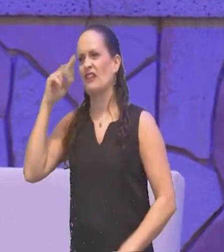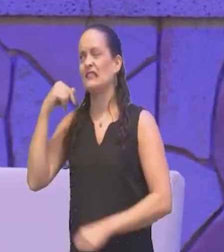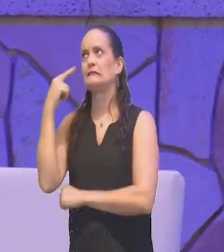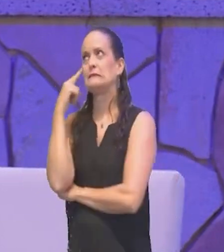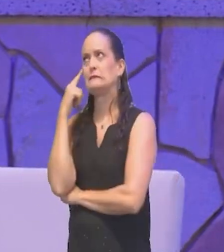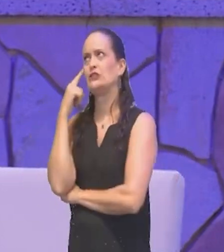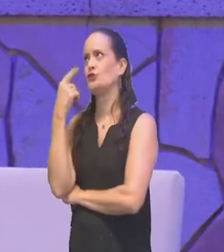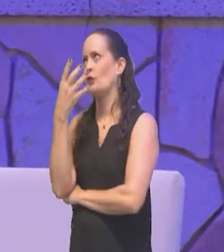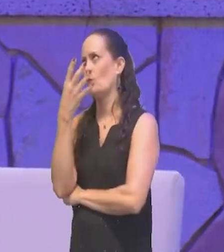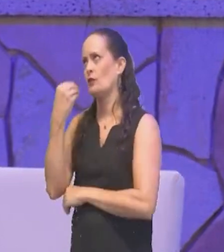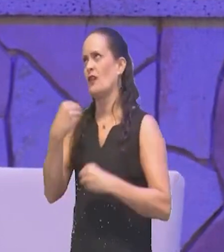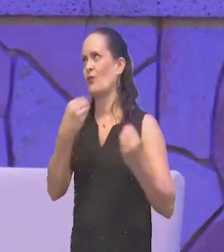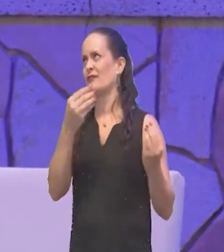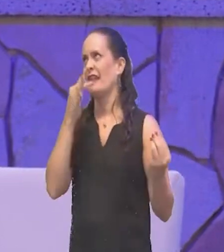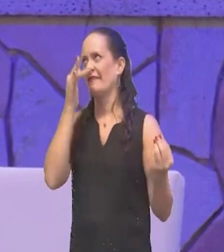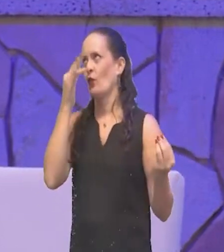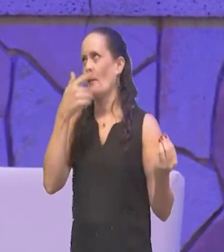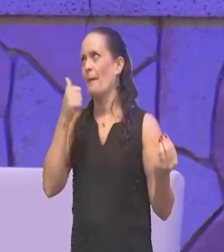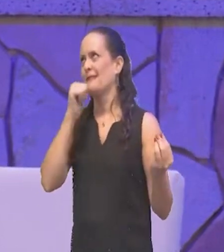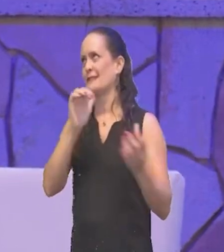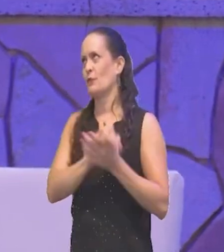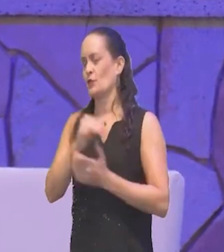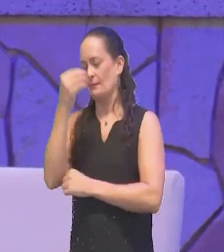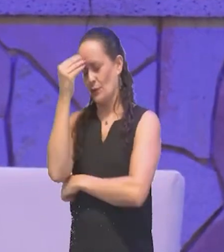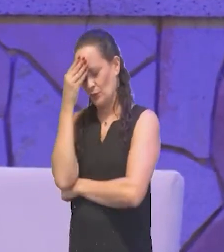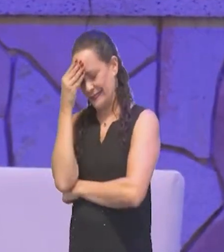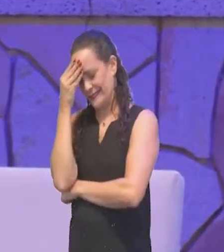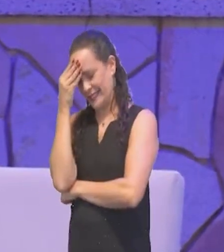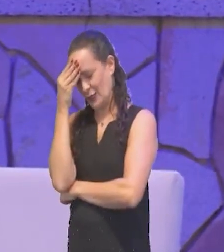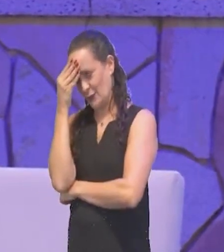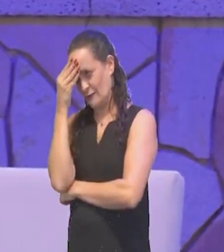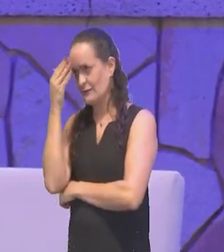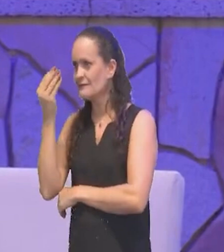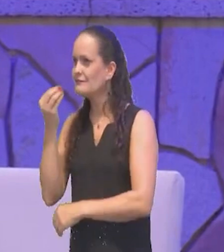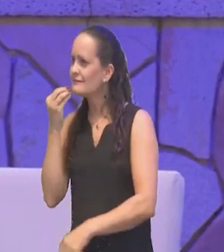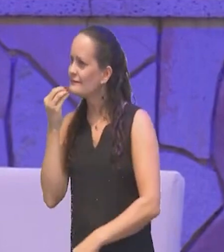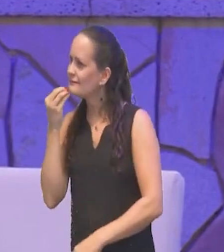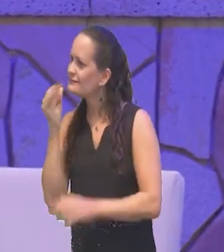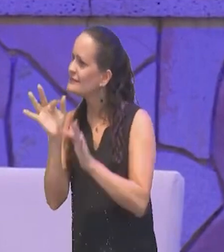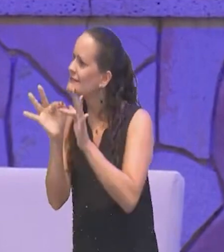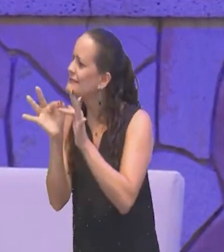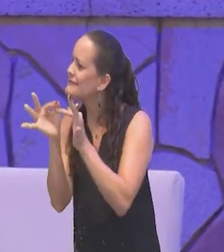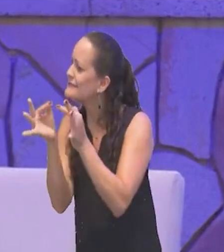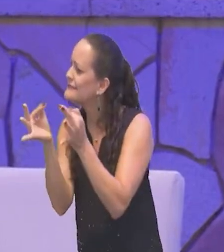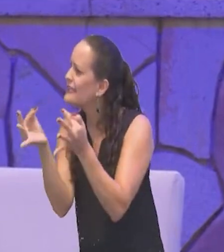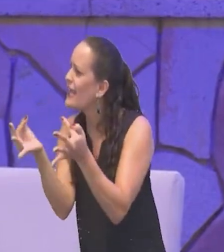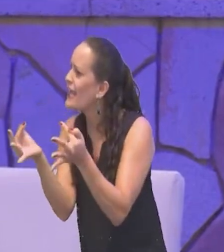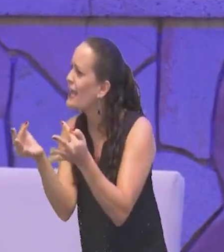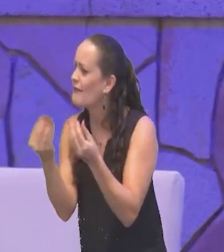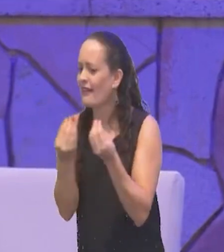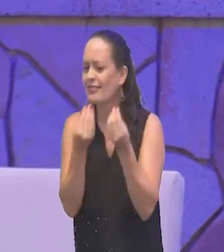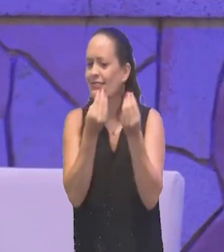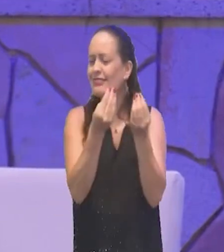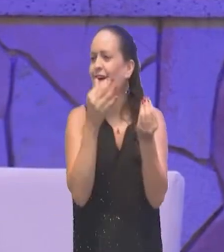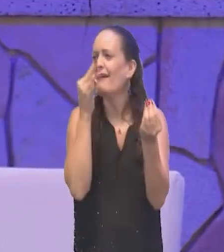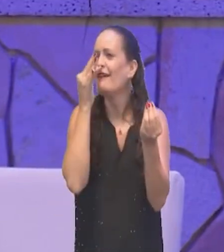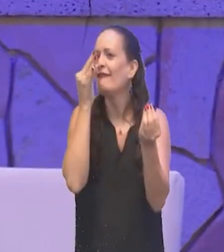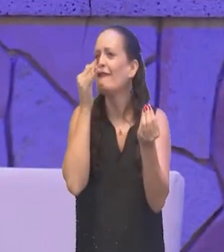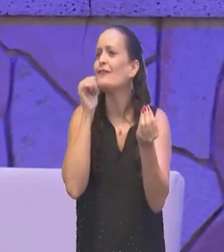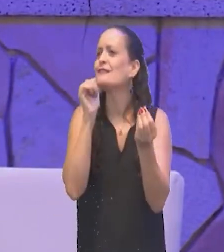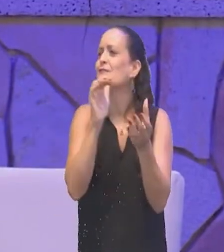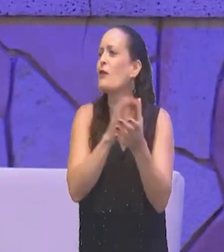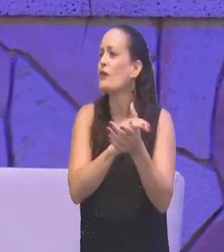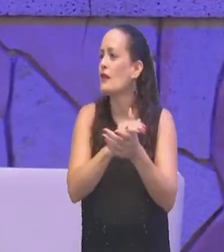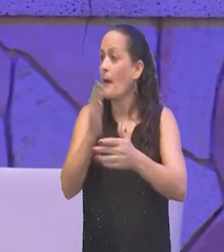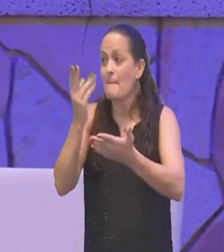né? Quanto tempo, né? Custa alguma coisa? Como é bom comprar um presente e levar, mesmo fora